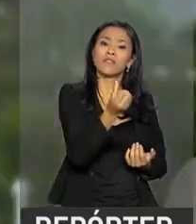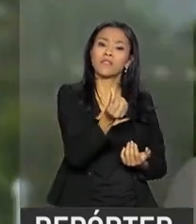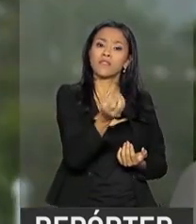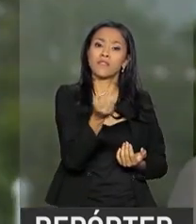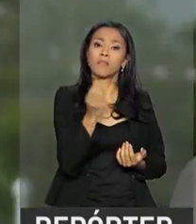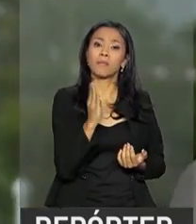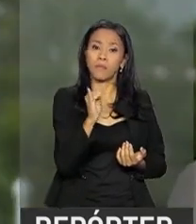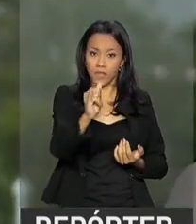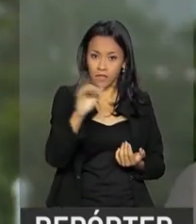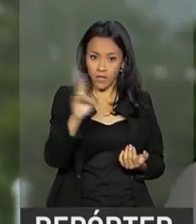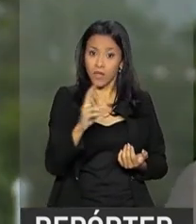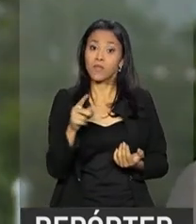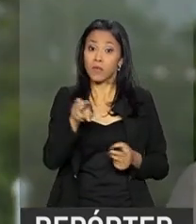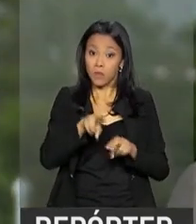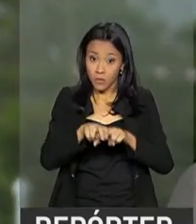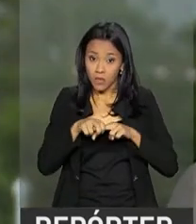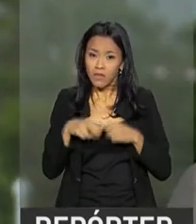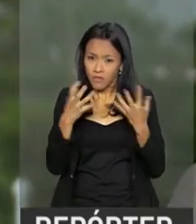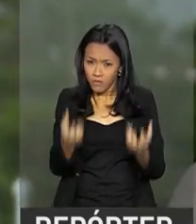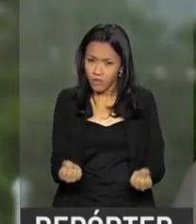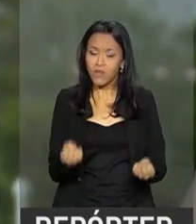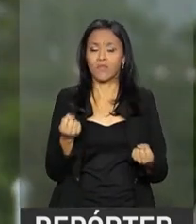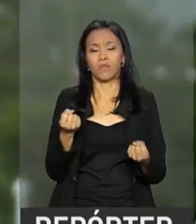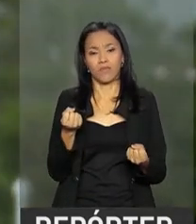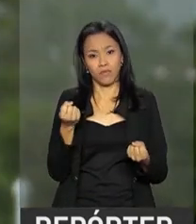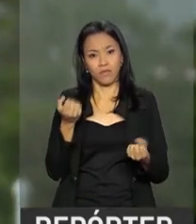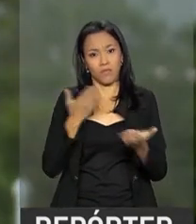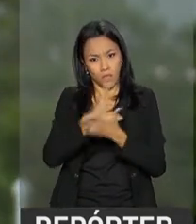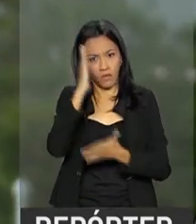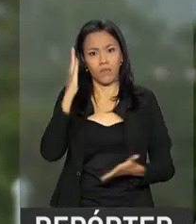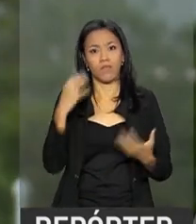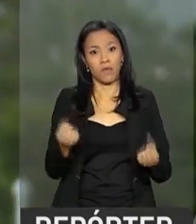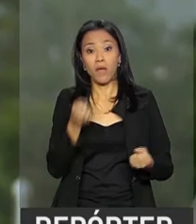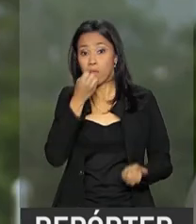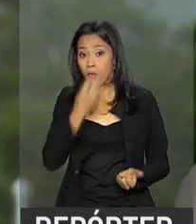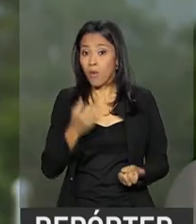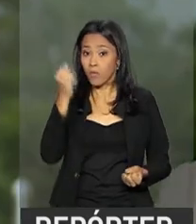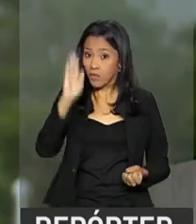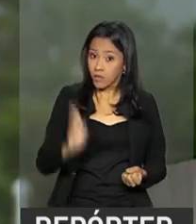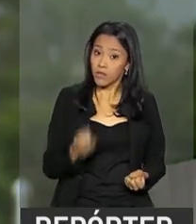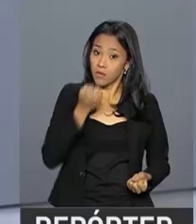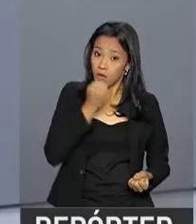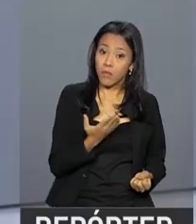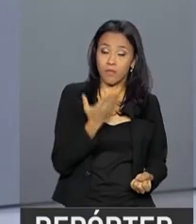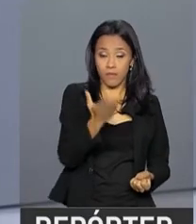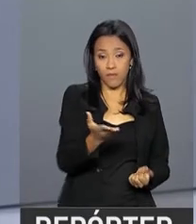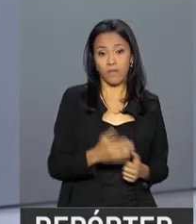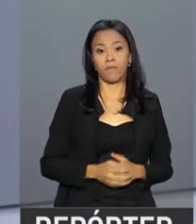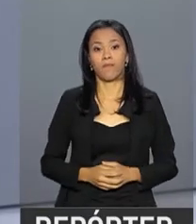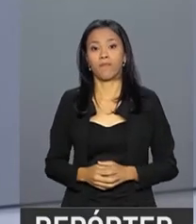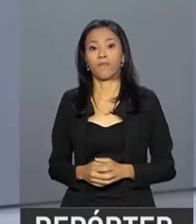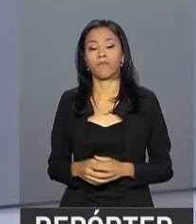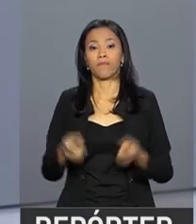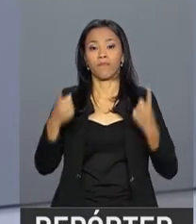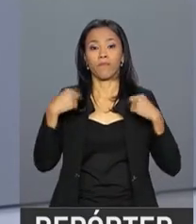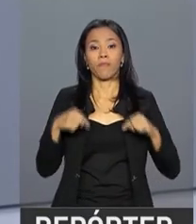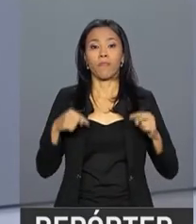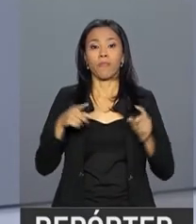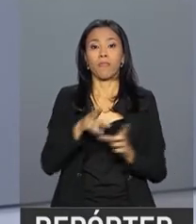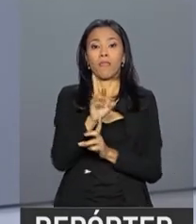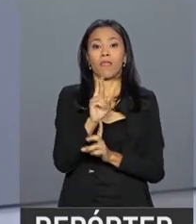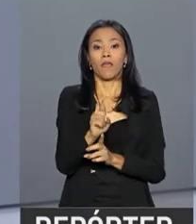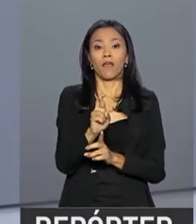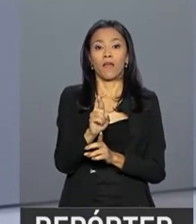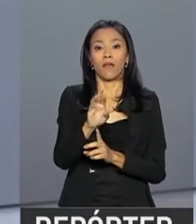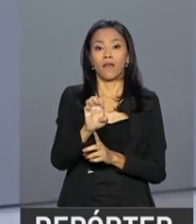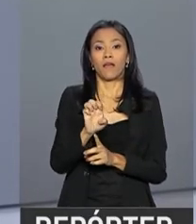isso vamos aprovar a reforma da previdência é bom para o brasil e é bom pra você a receita federal abriu